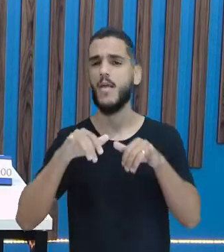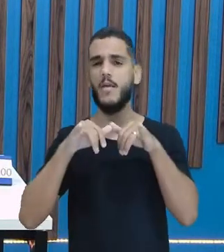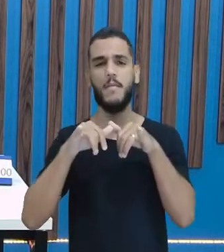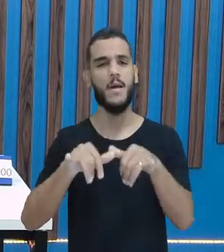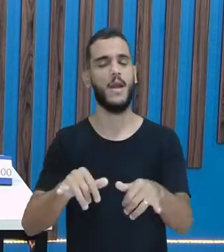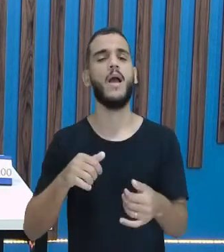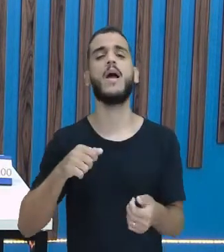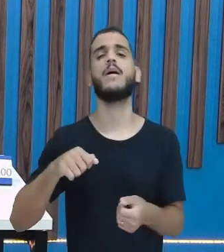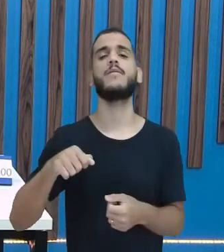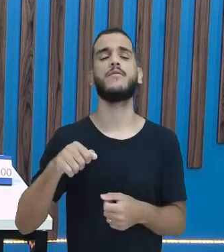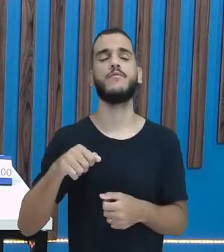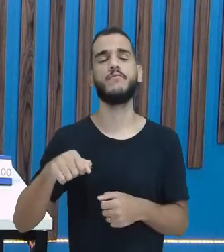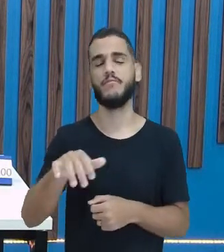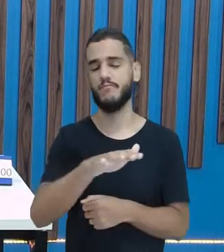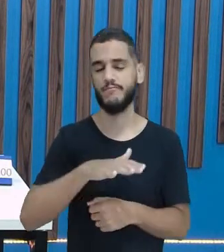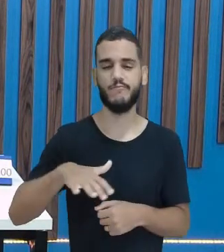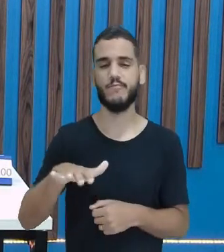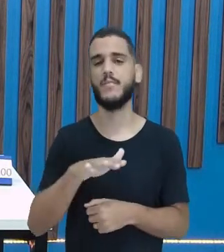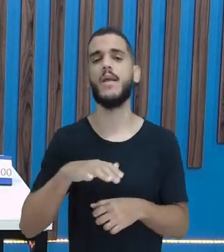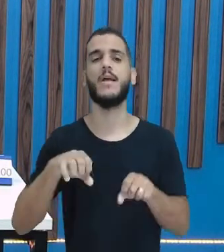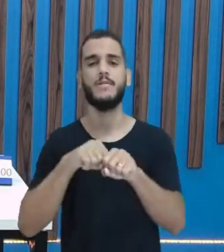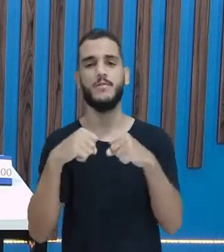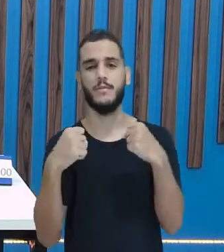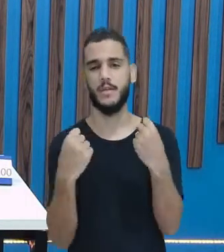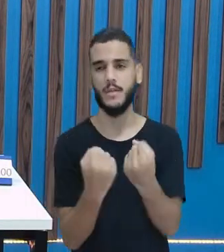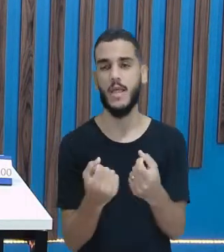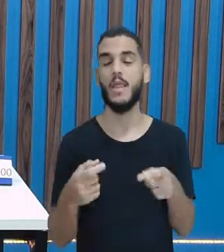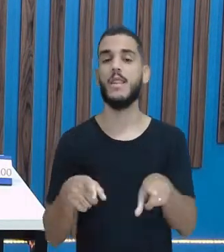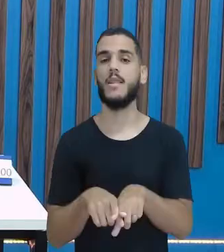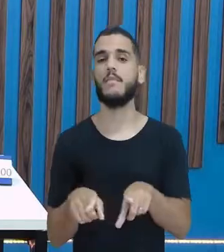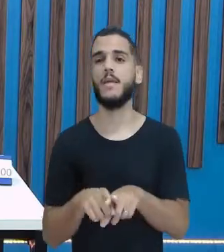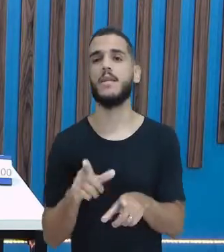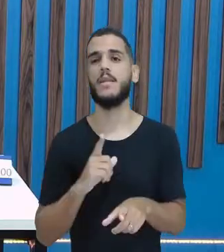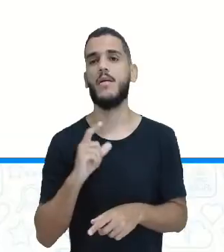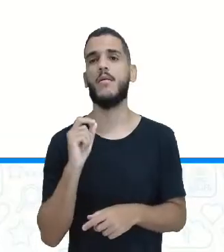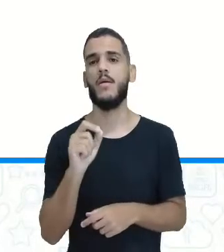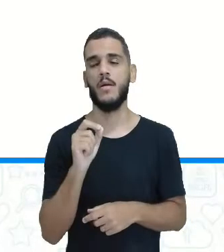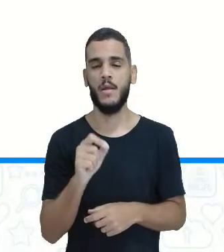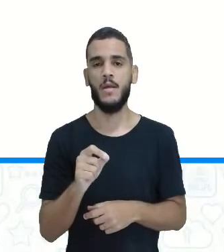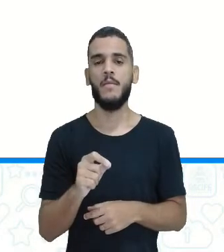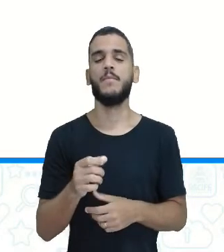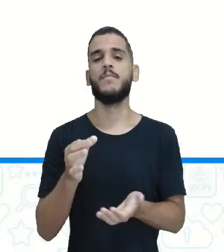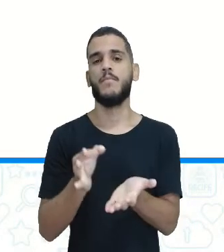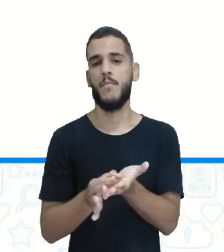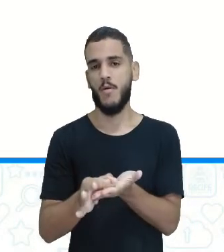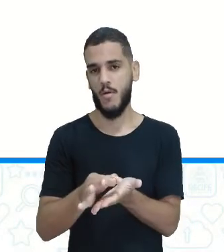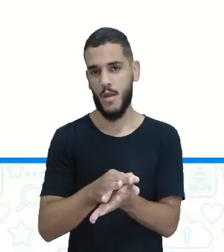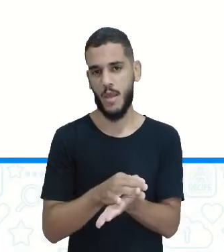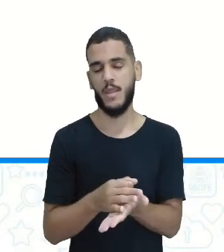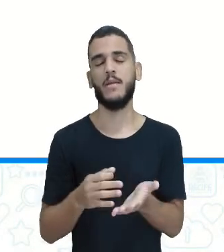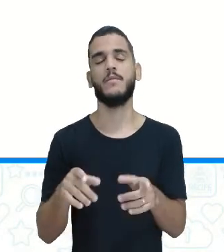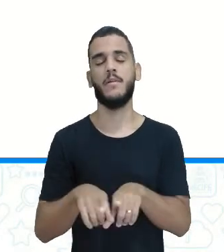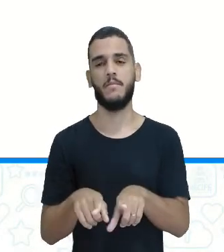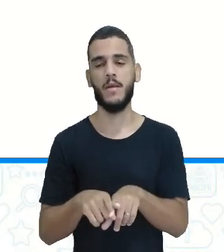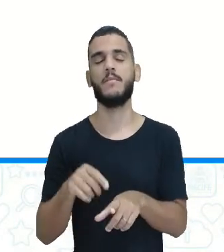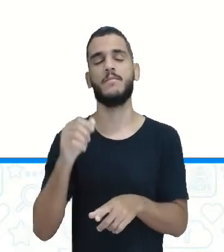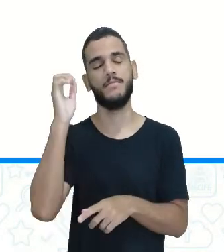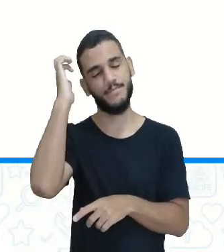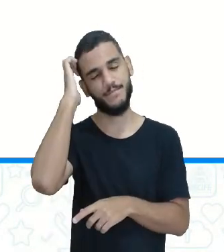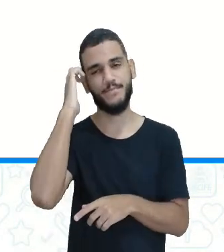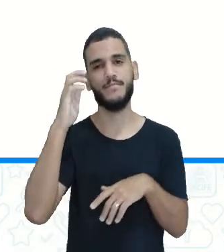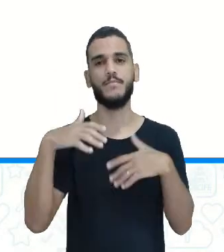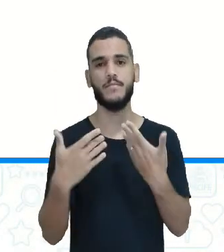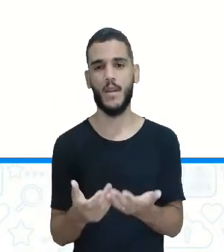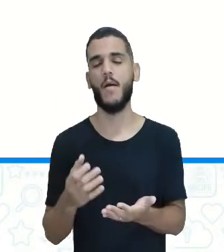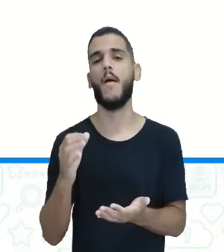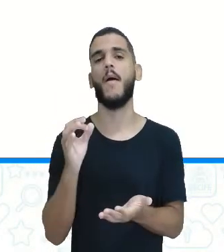nossa sociedade. Também existem as moedas, porque o nosso dinheiro é formado por cédulas e moedas. A